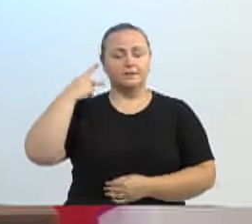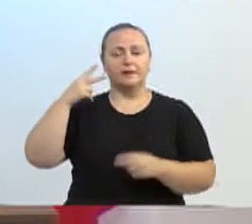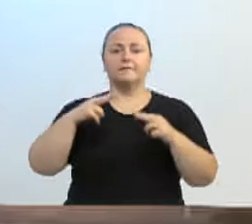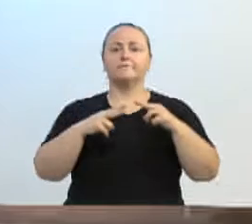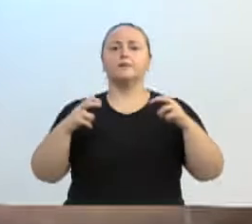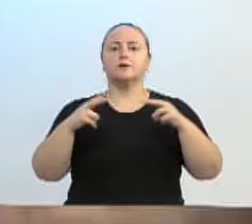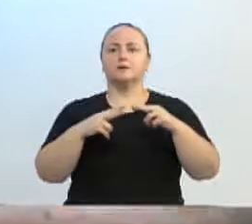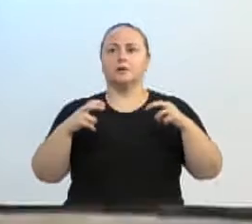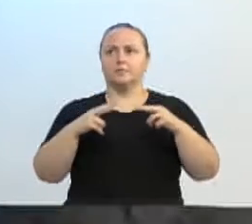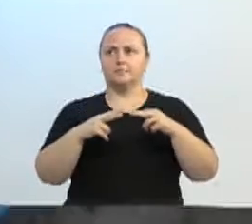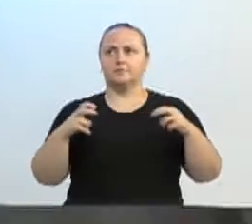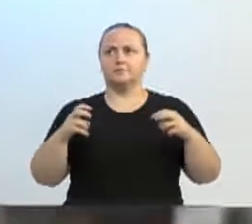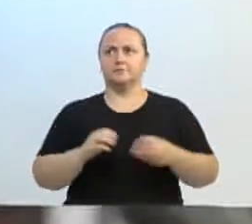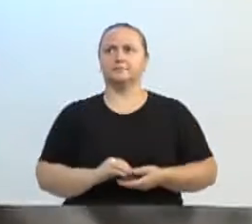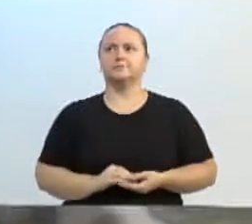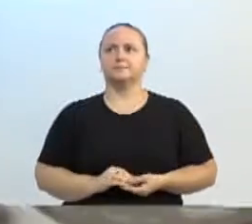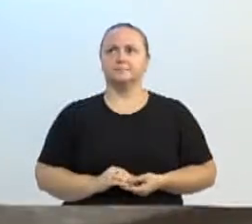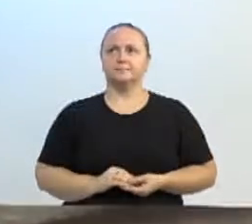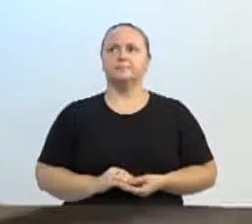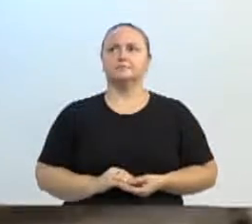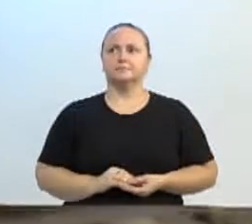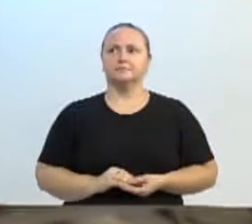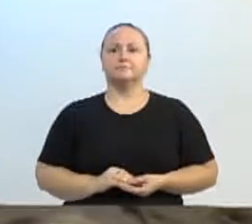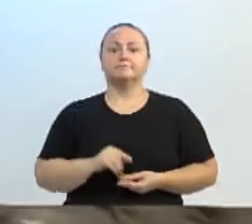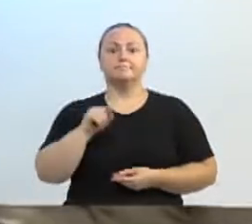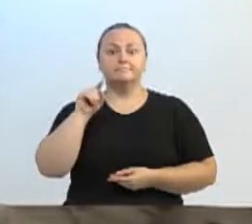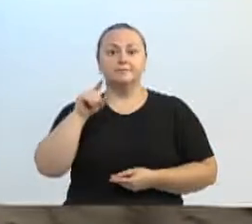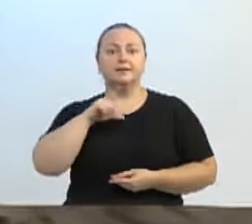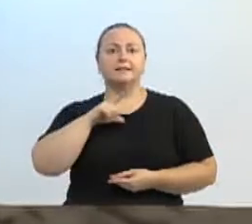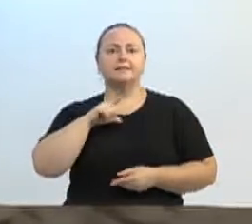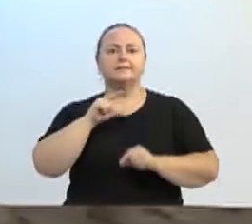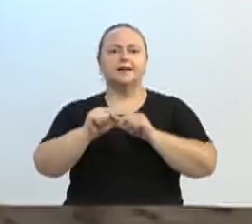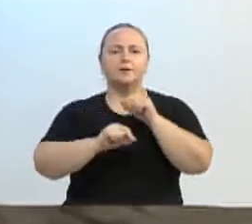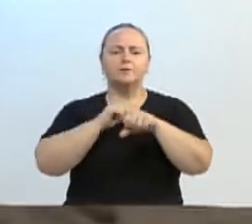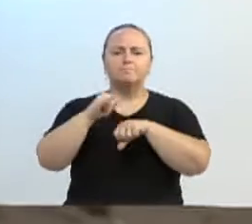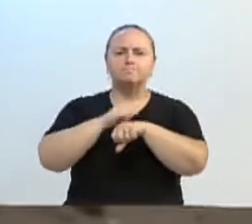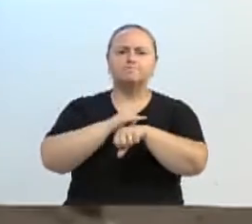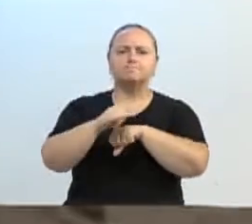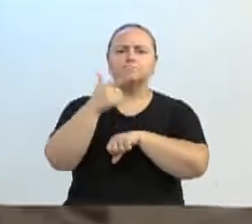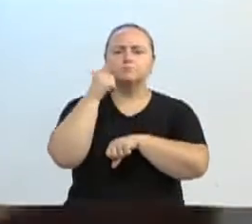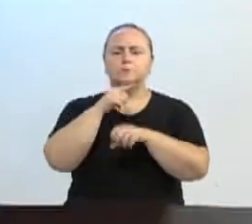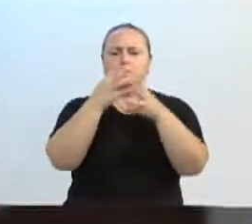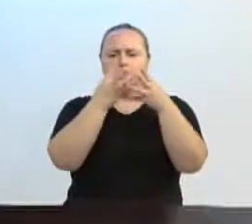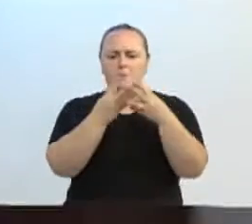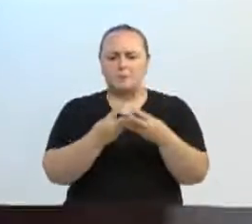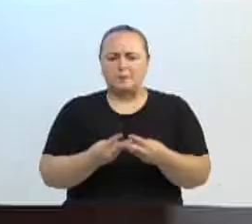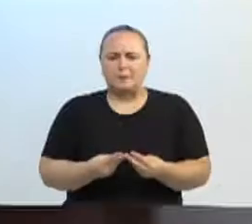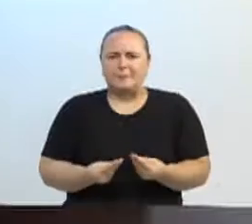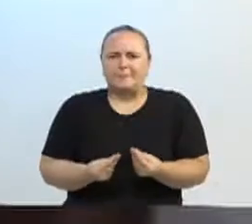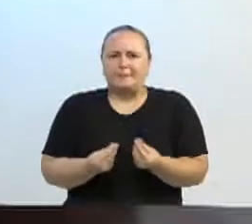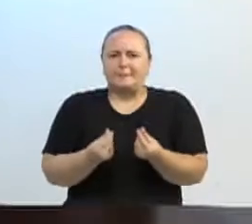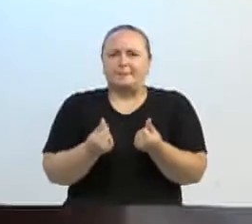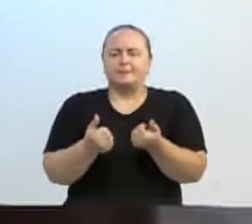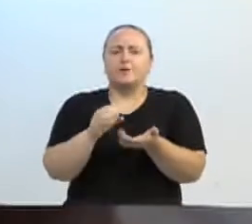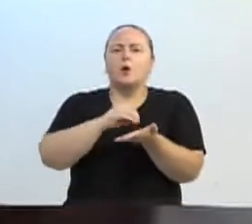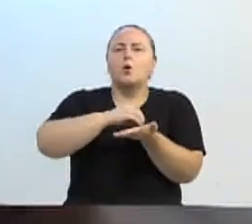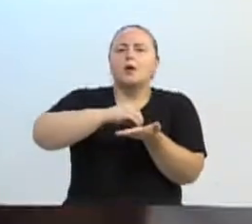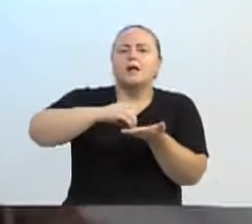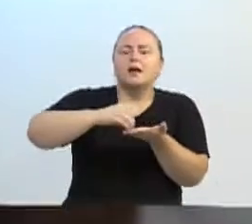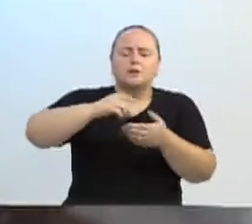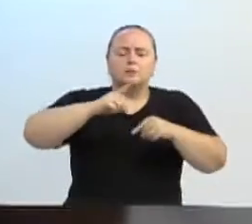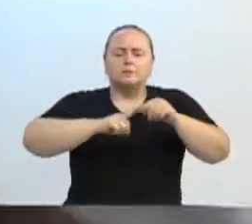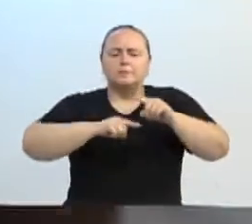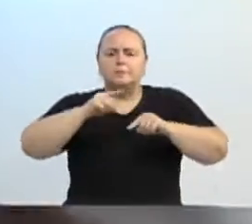TVL. Compostagem é o conjunto de técnicas aplicadas para estimular a decomposição de materiais orgânicos. E